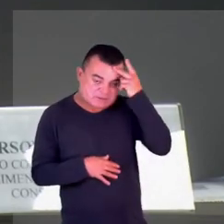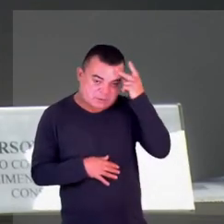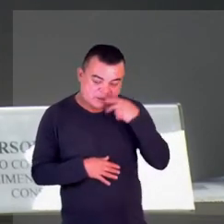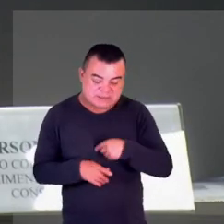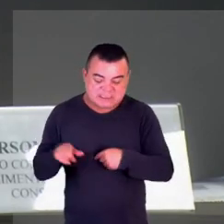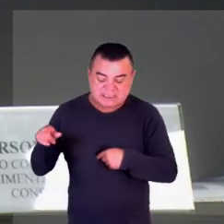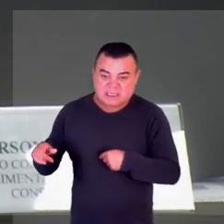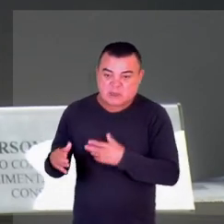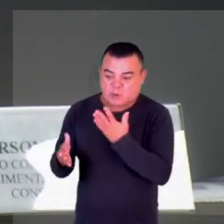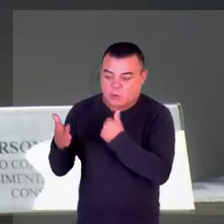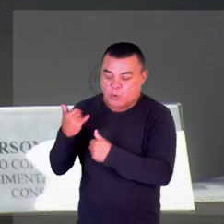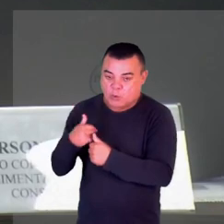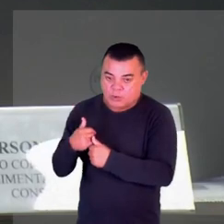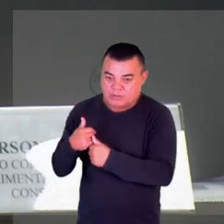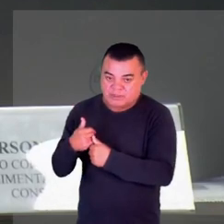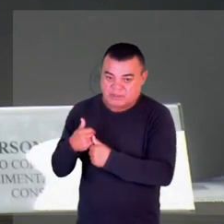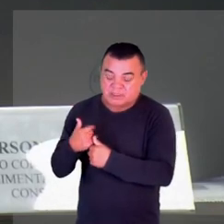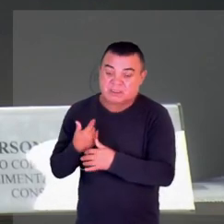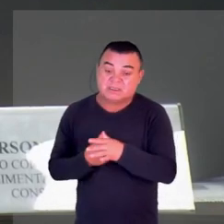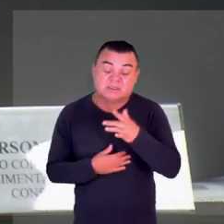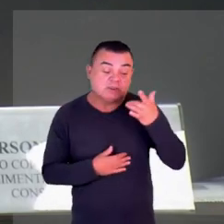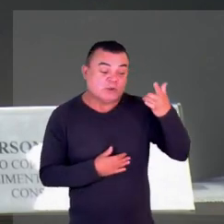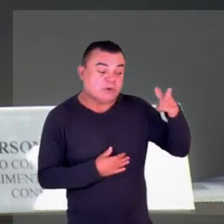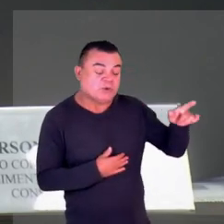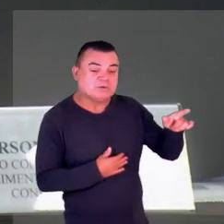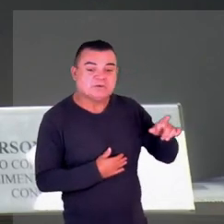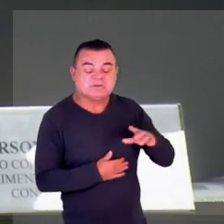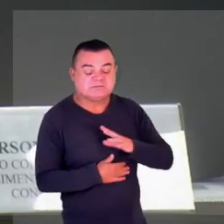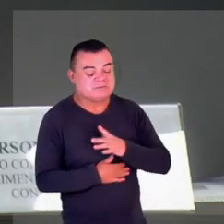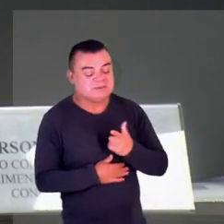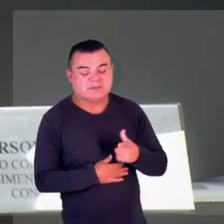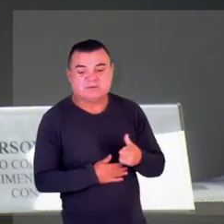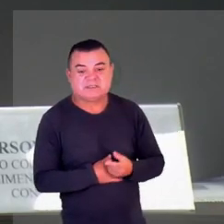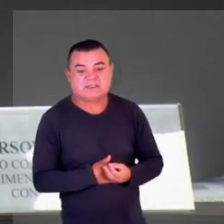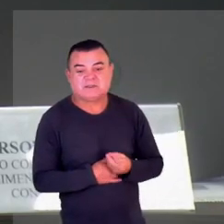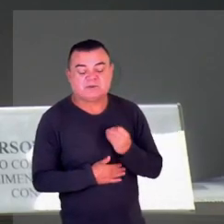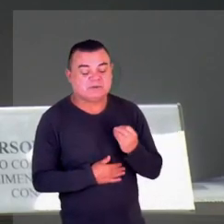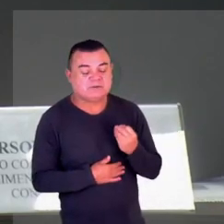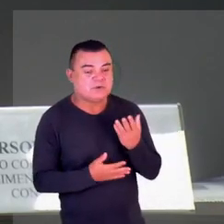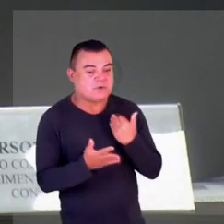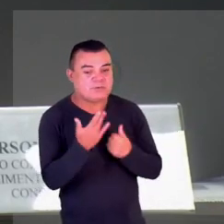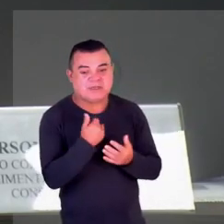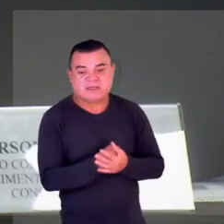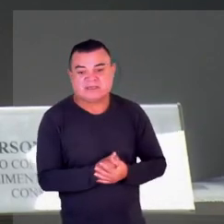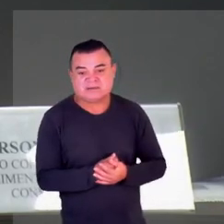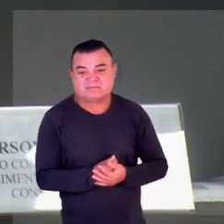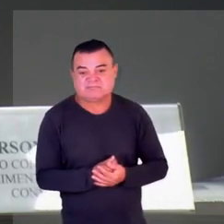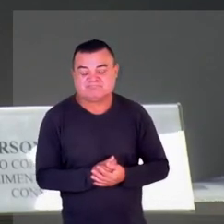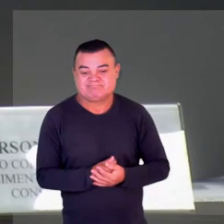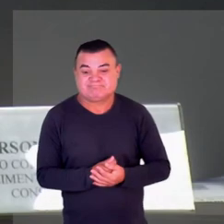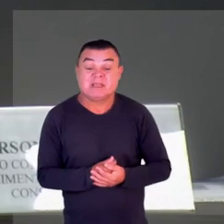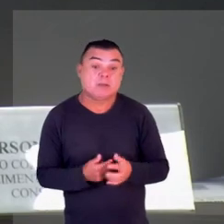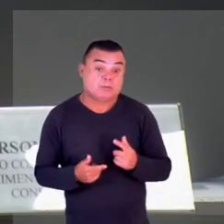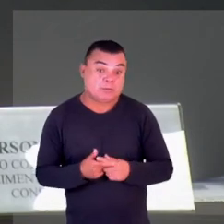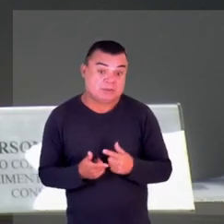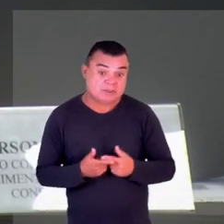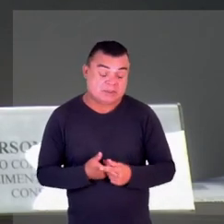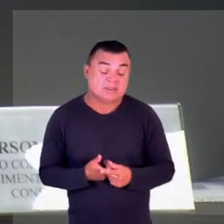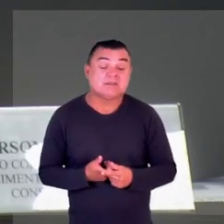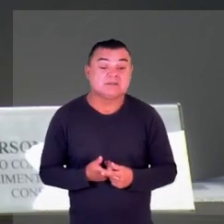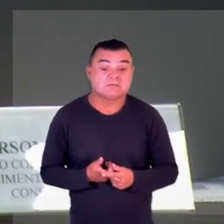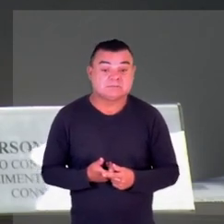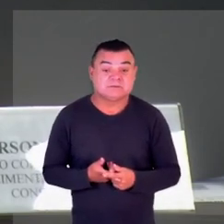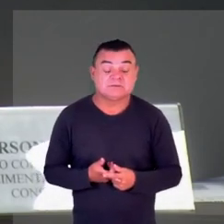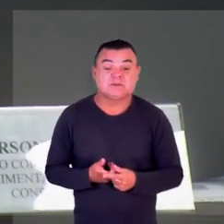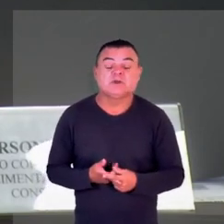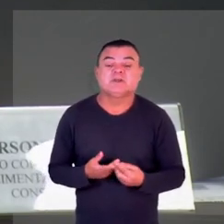e aqueles como vocês citaram na mesa anterior e aqueles que não t o que comer porque a fome foi inventada pelos que comem Como já dizia